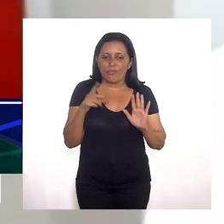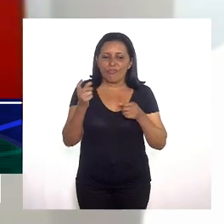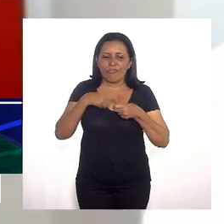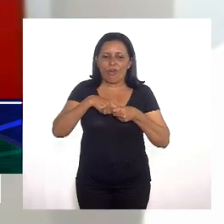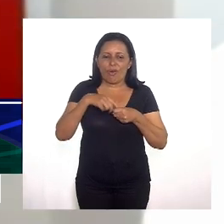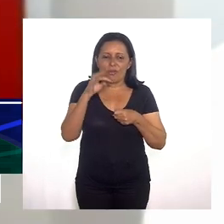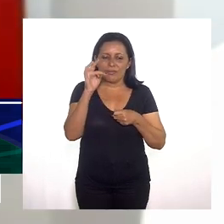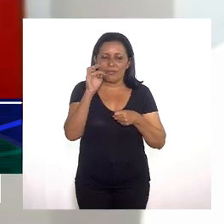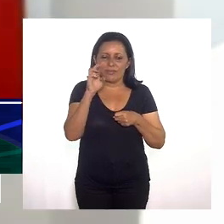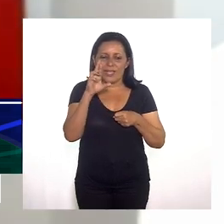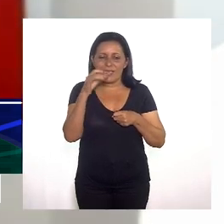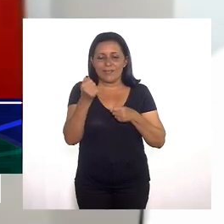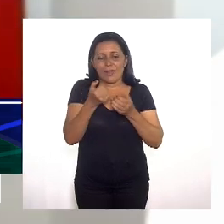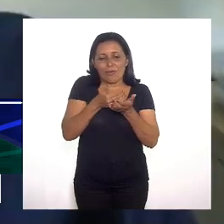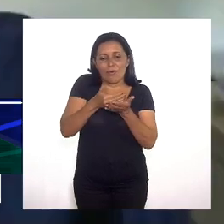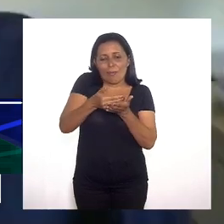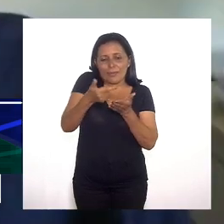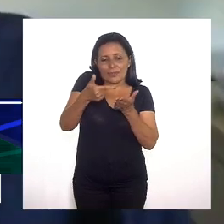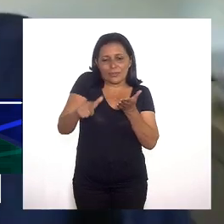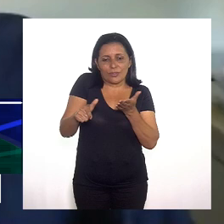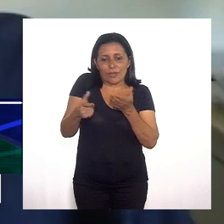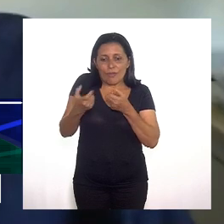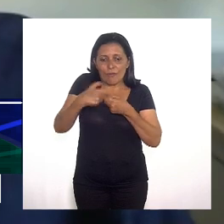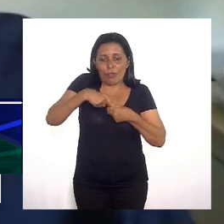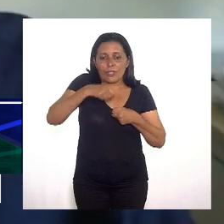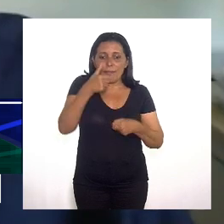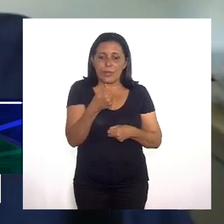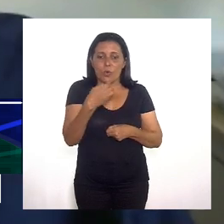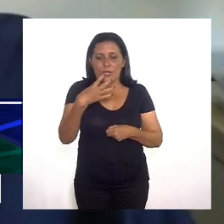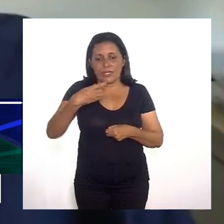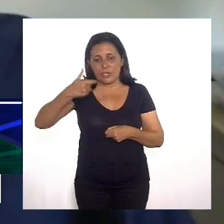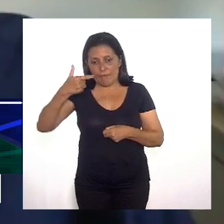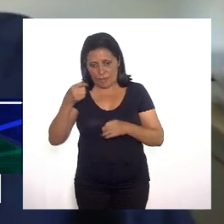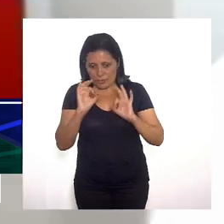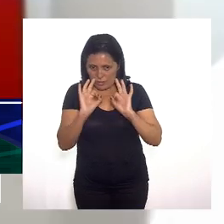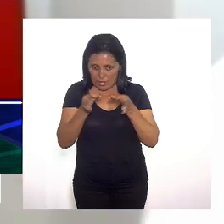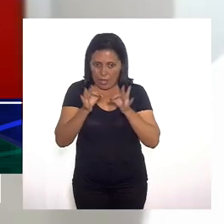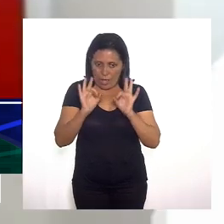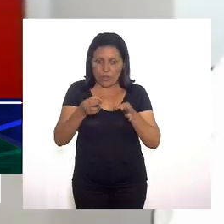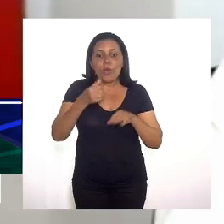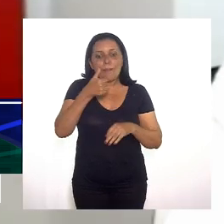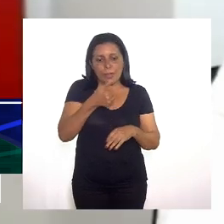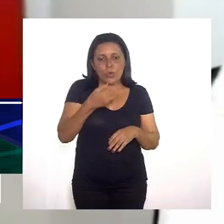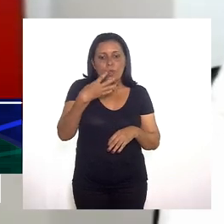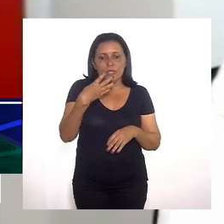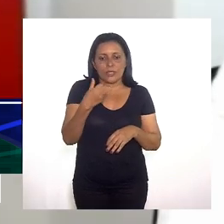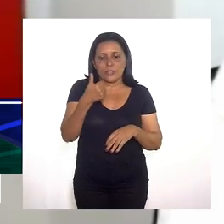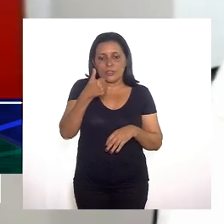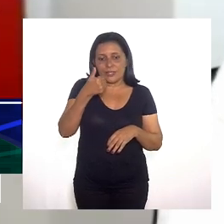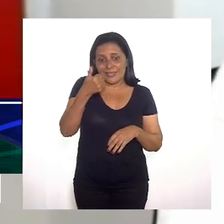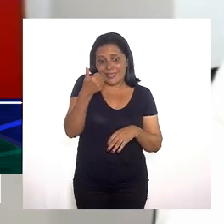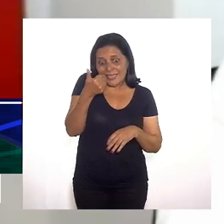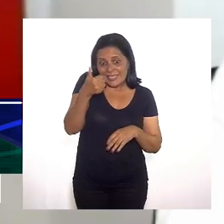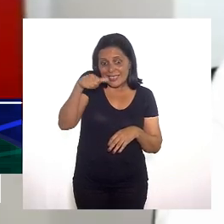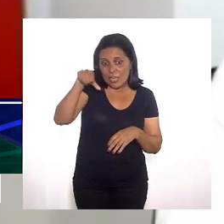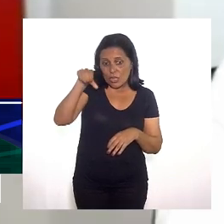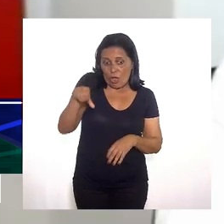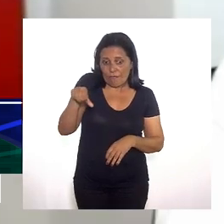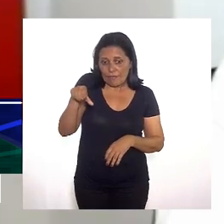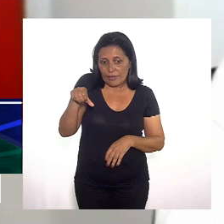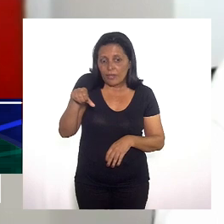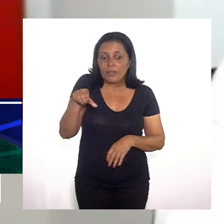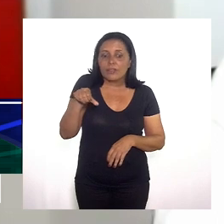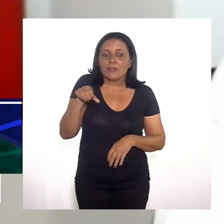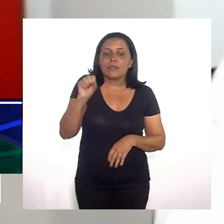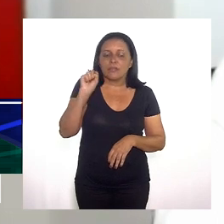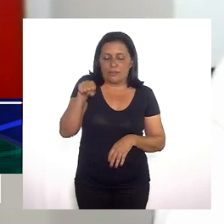abrir um precedente, entendeu? Mas volta com a 1403. Volta com a 1403/19. De frente. É,